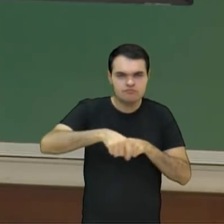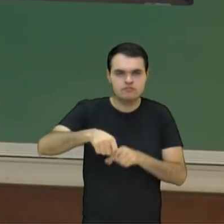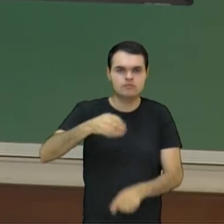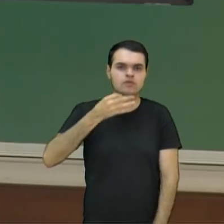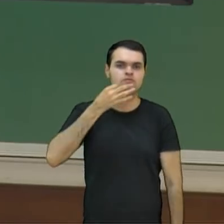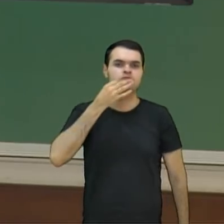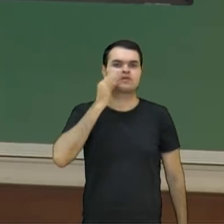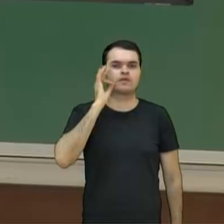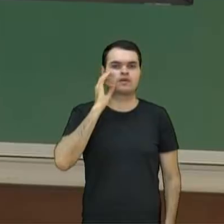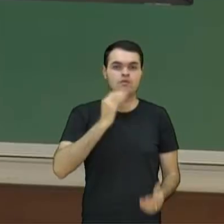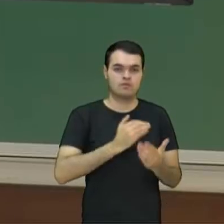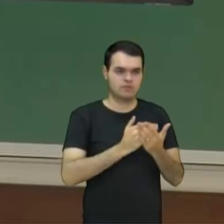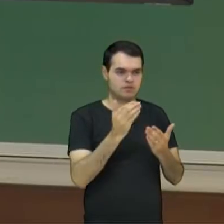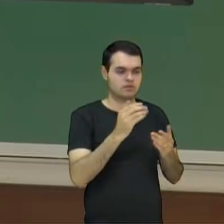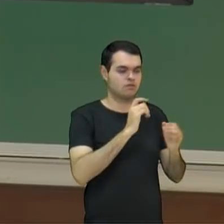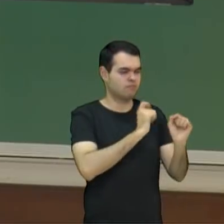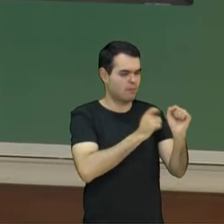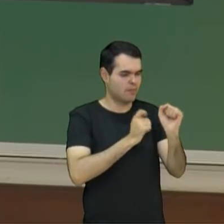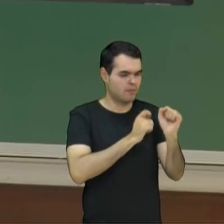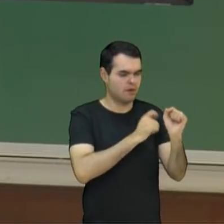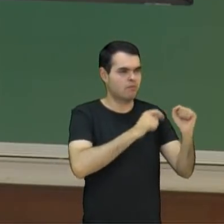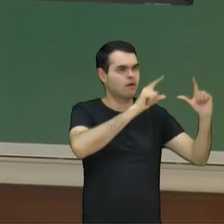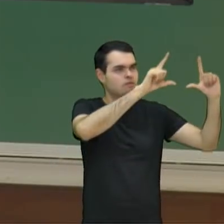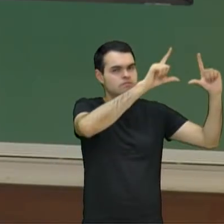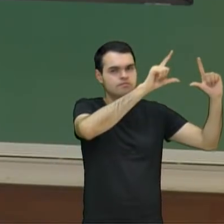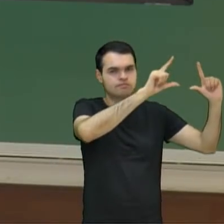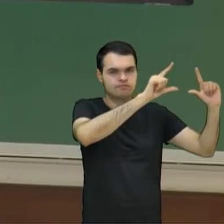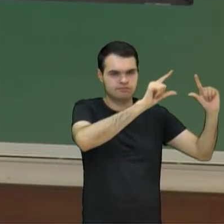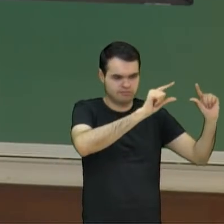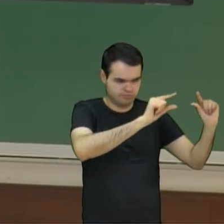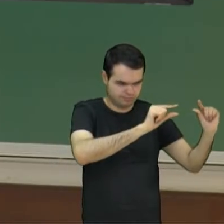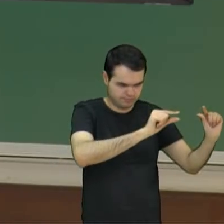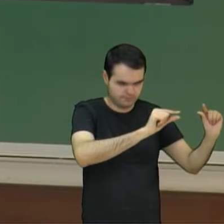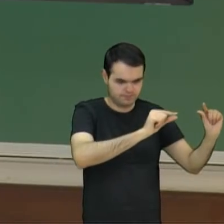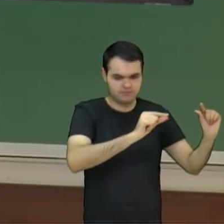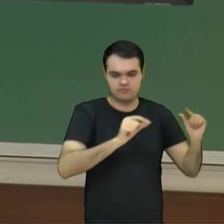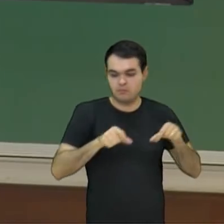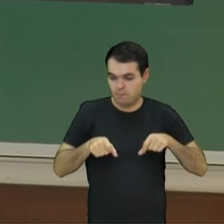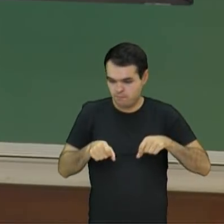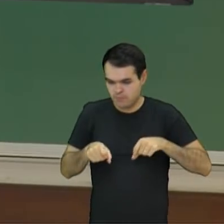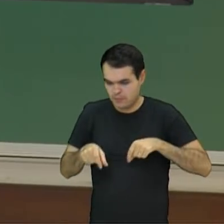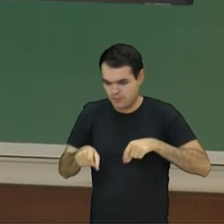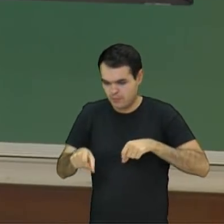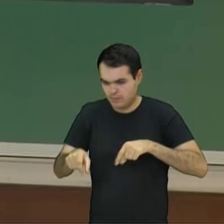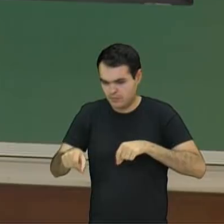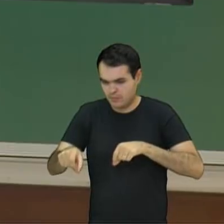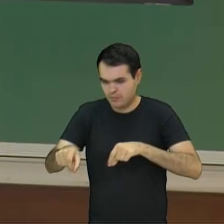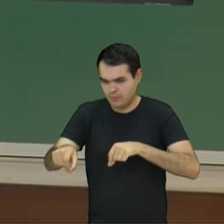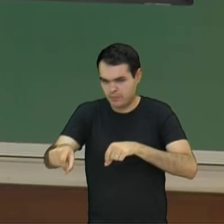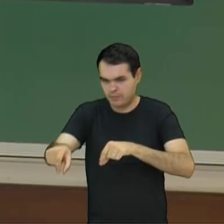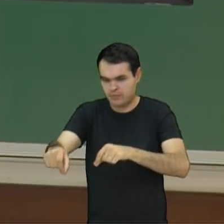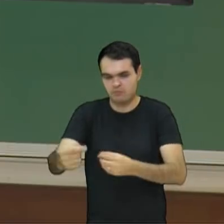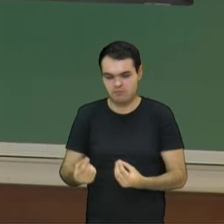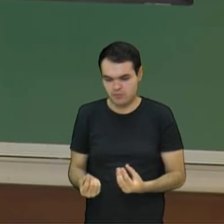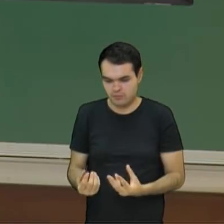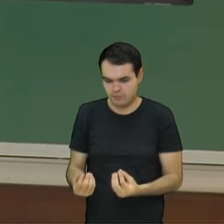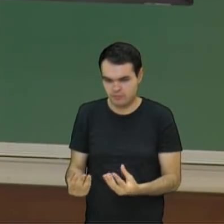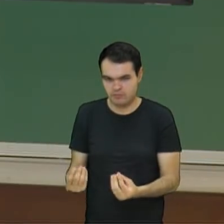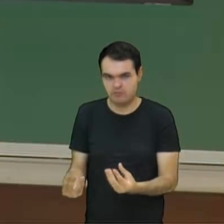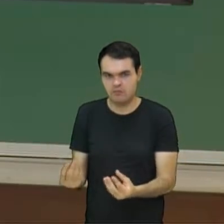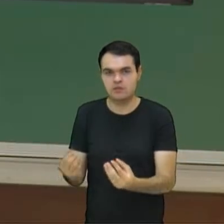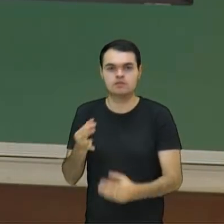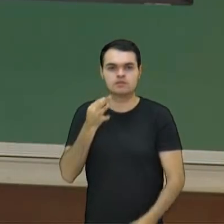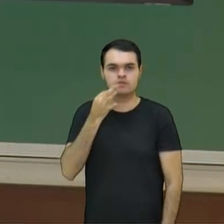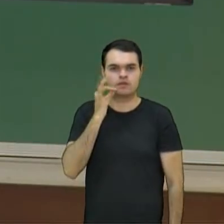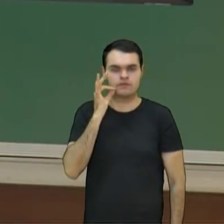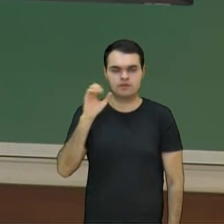a surgir lá com a decadência da mineração. A gente vai ter o início da produção das plantações de café no Sudeste, né? Principalmente